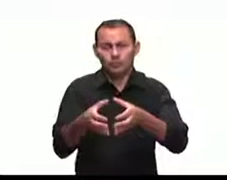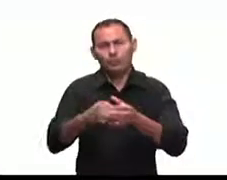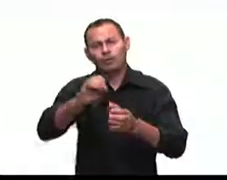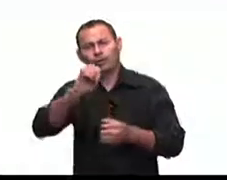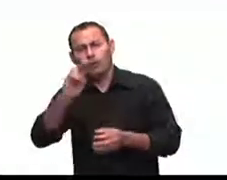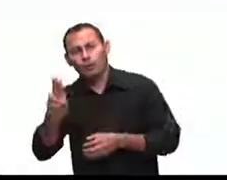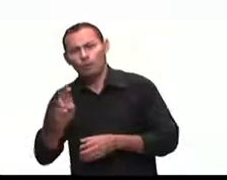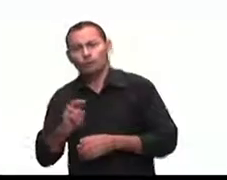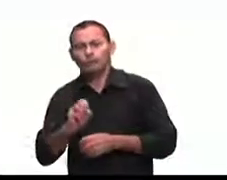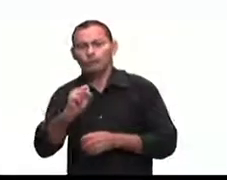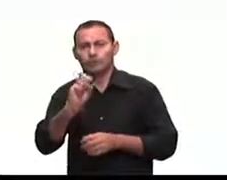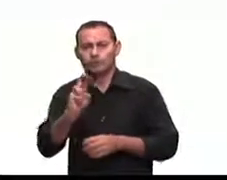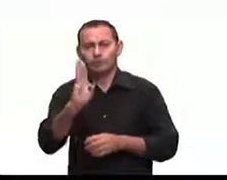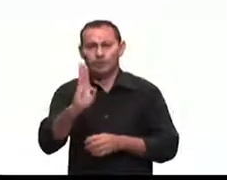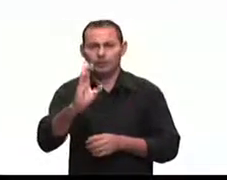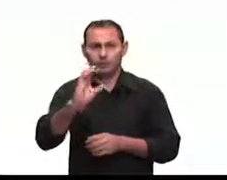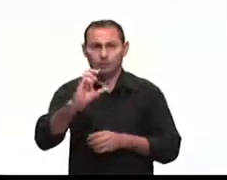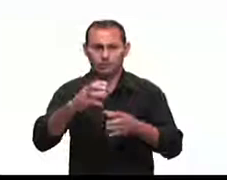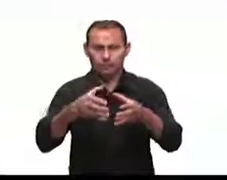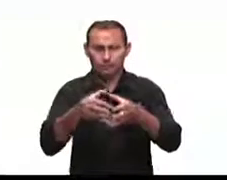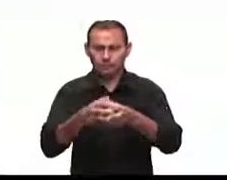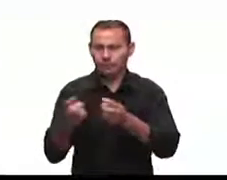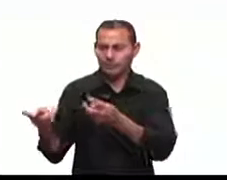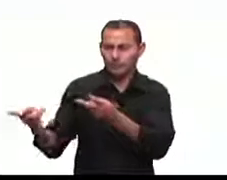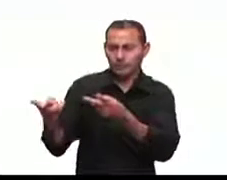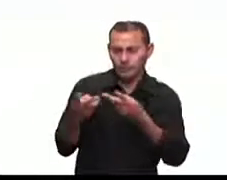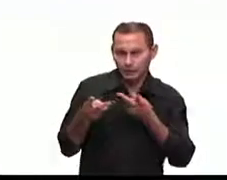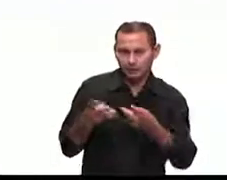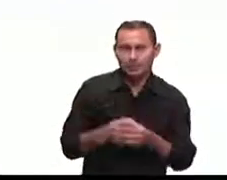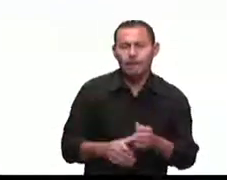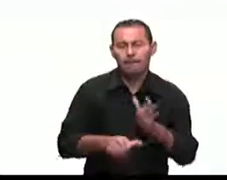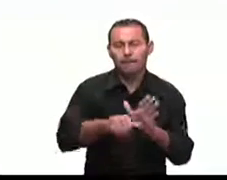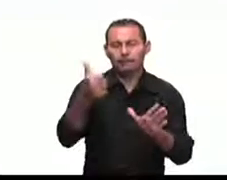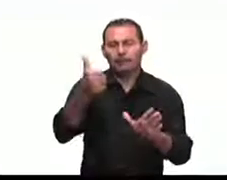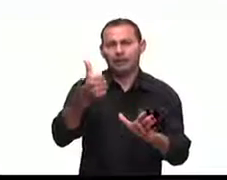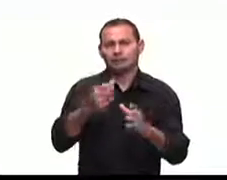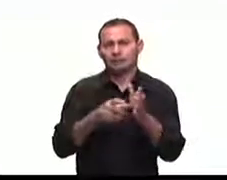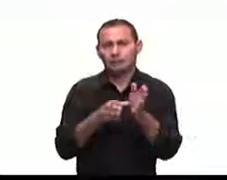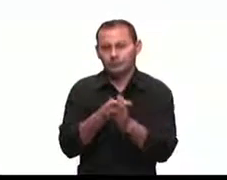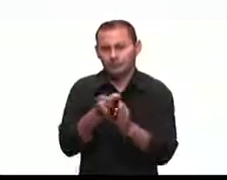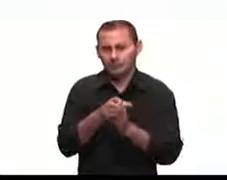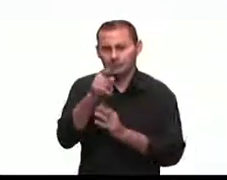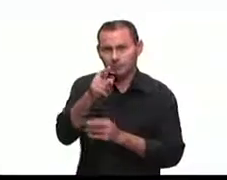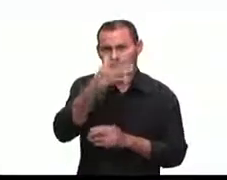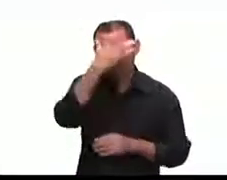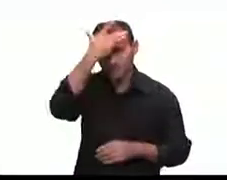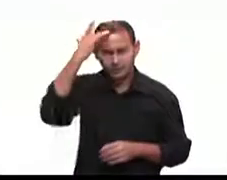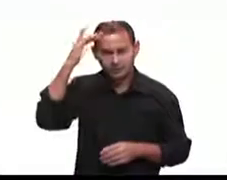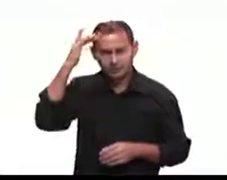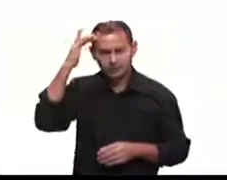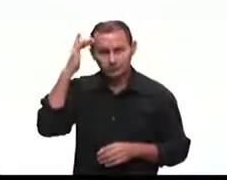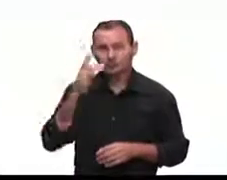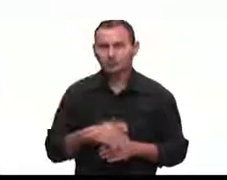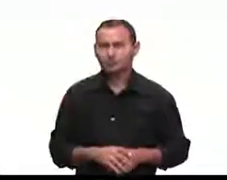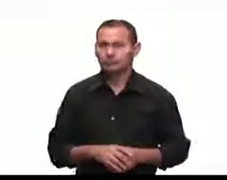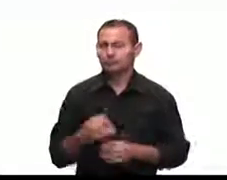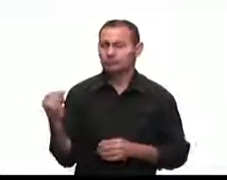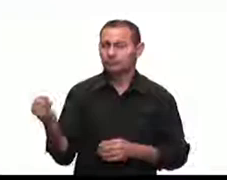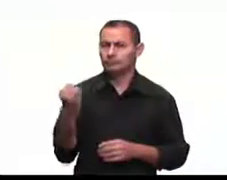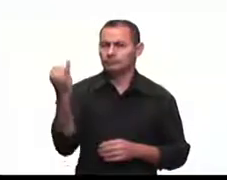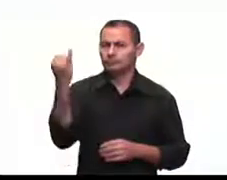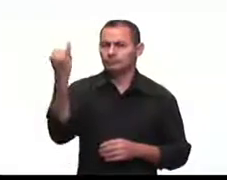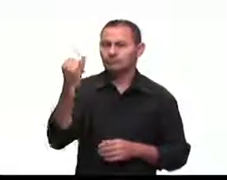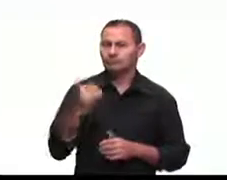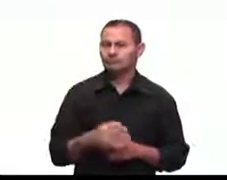ou subgrupo de clientes. Primeira dica para vocês, pessoal, tá? Muito